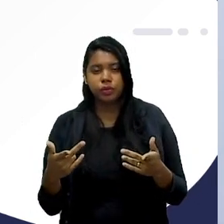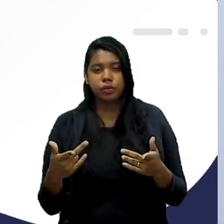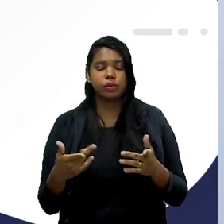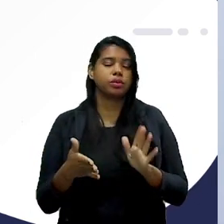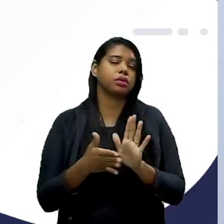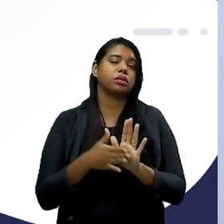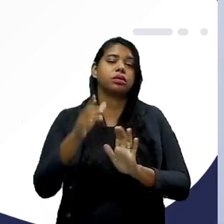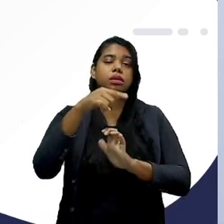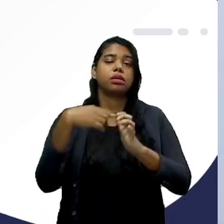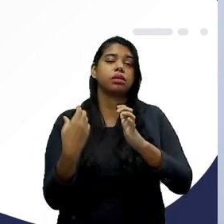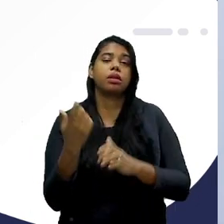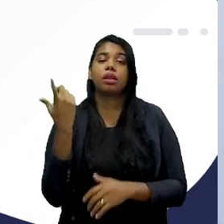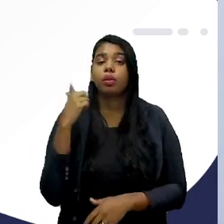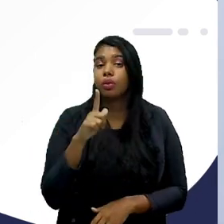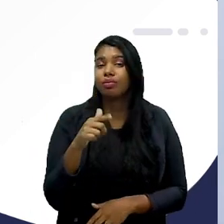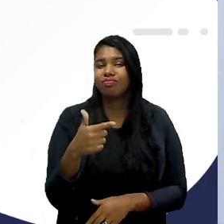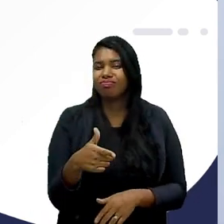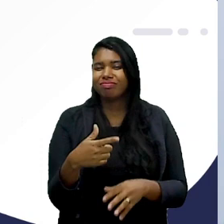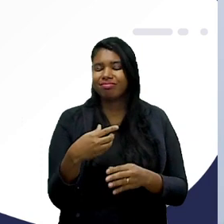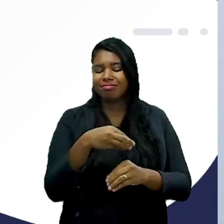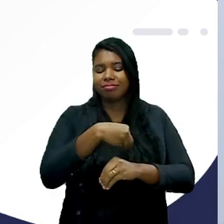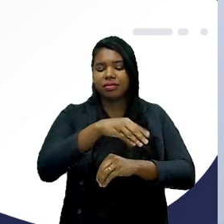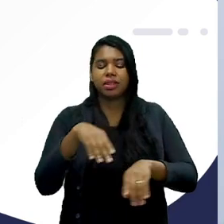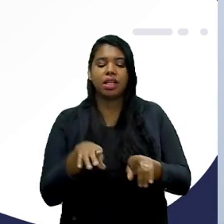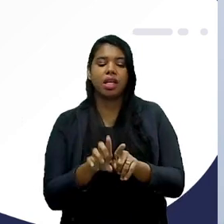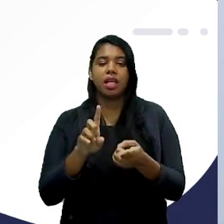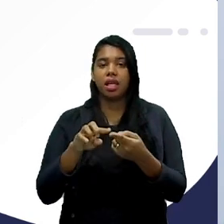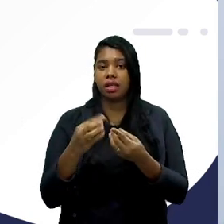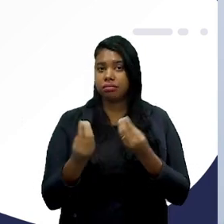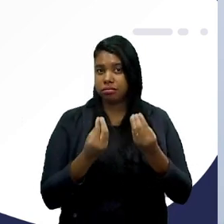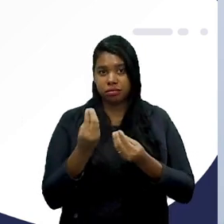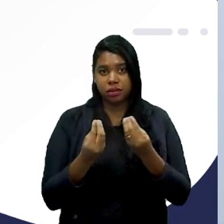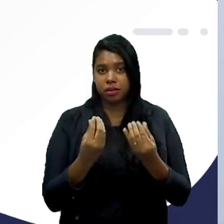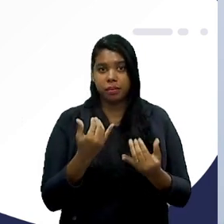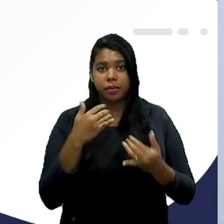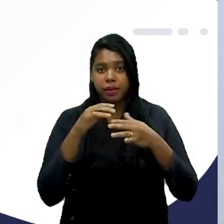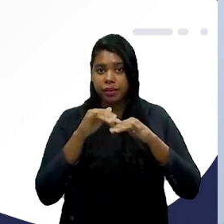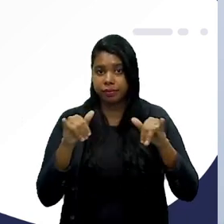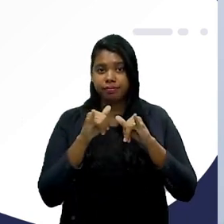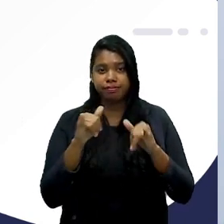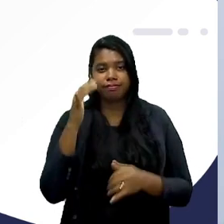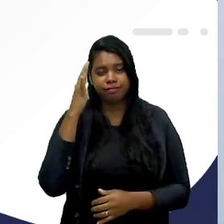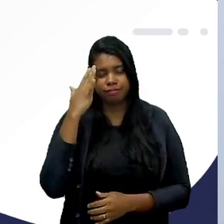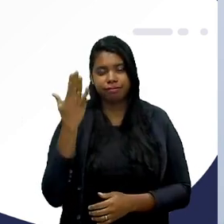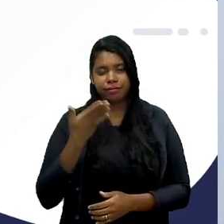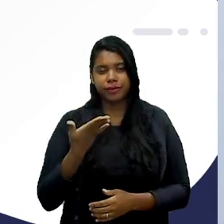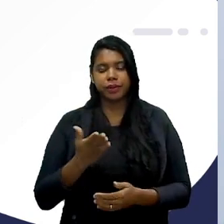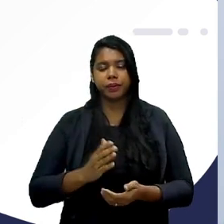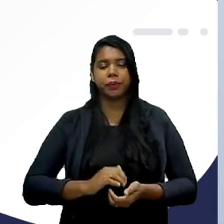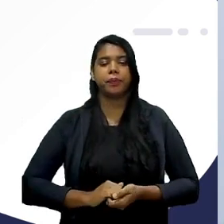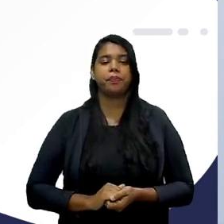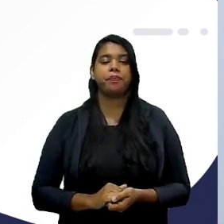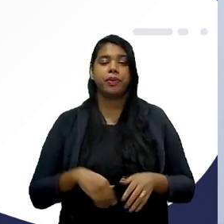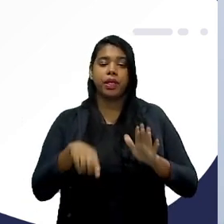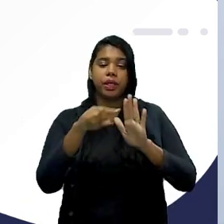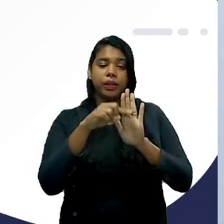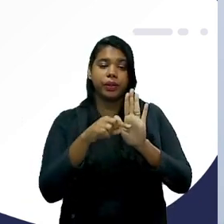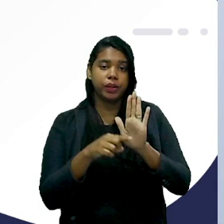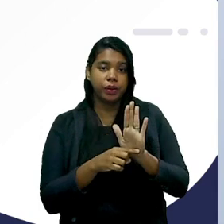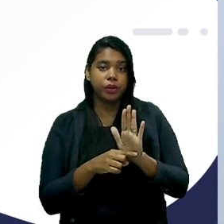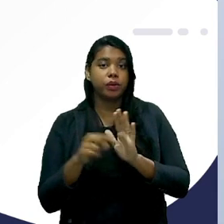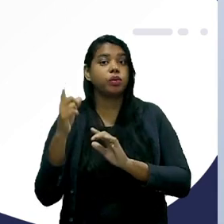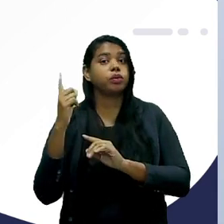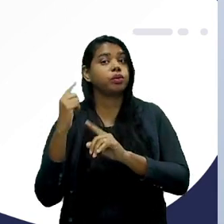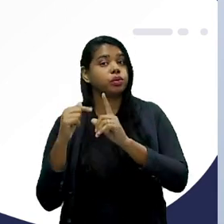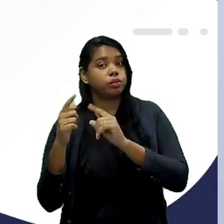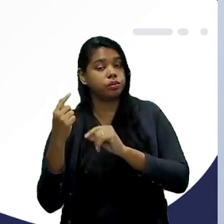vezes não consegue repassar, ele não consegue compensar de acordo com o regime tributário que ele